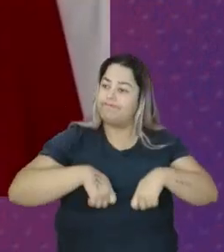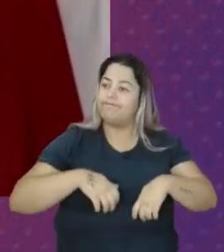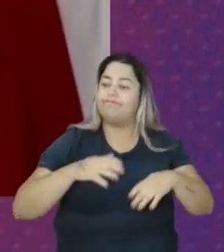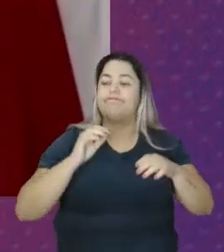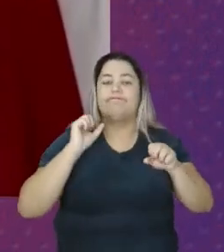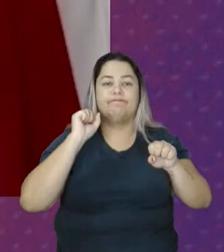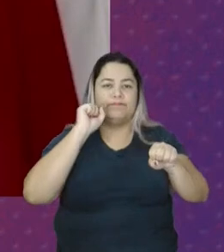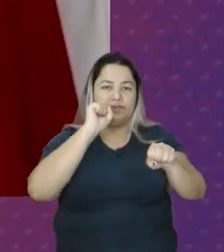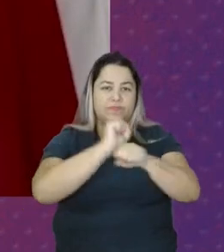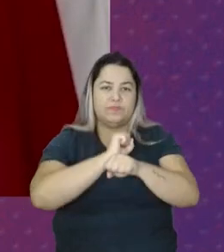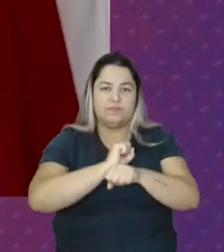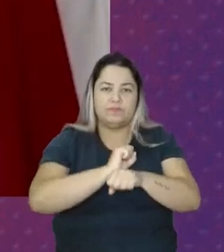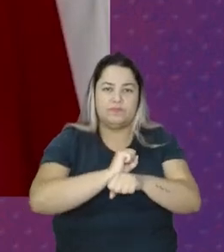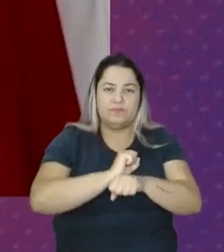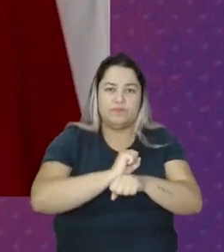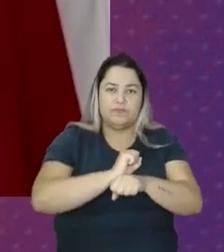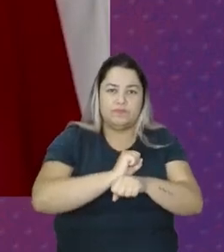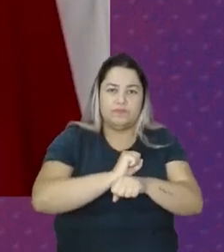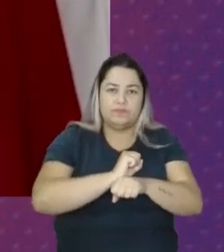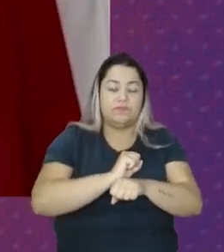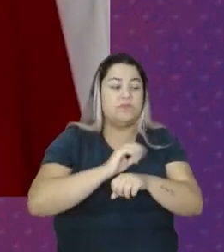interromper esse círculo da doença